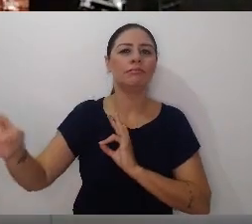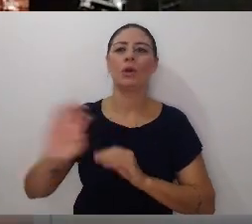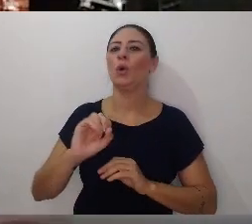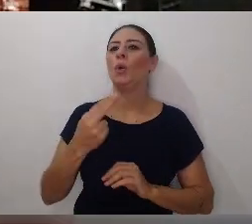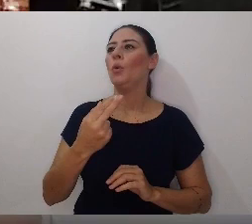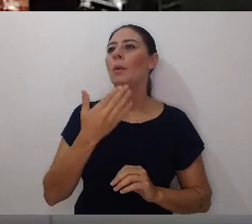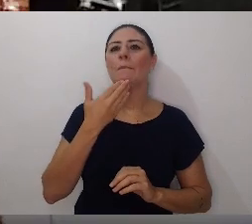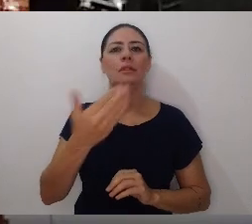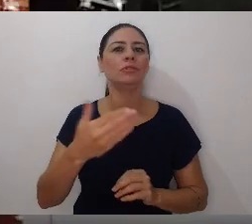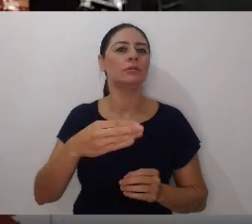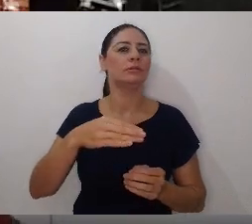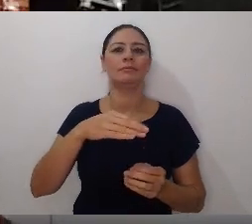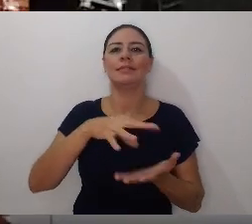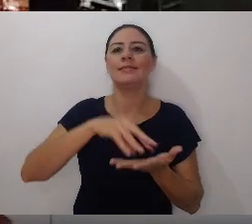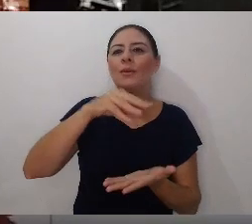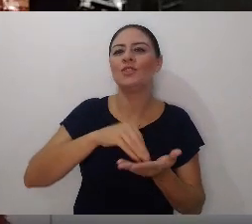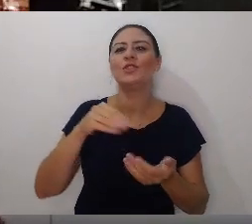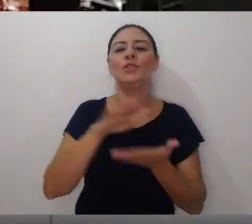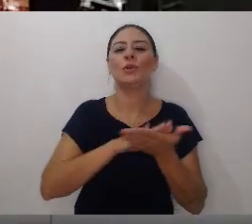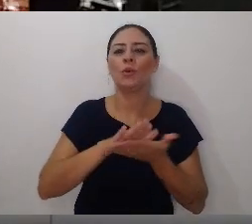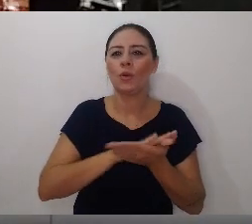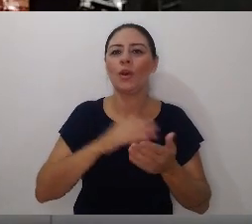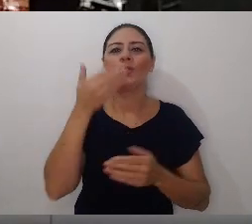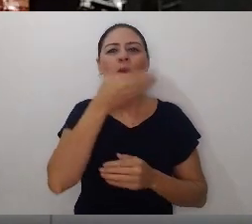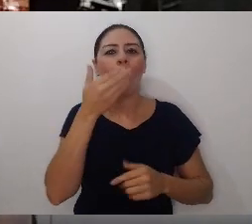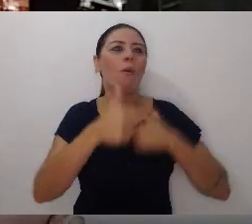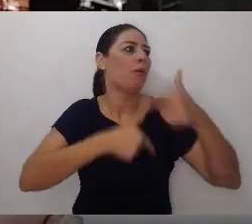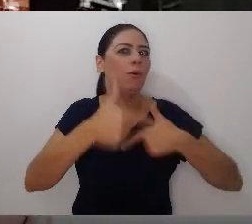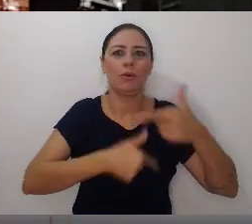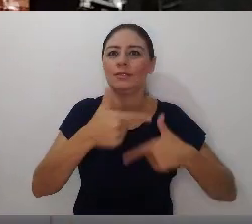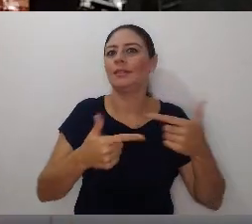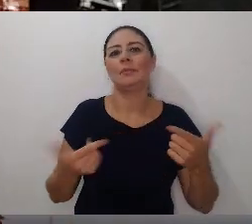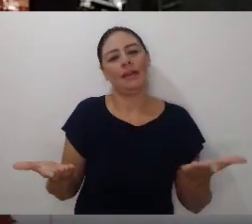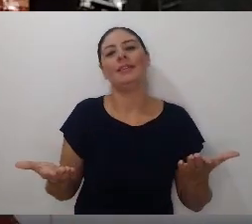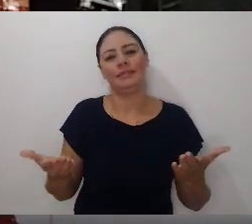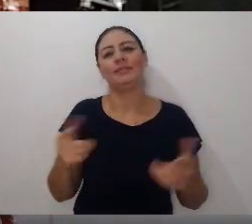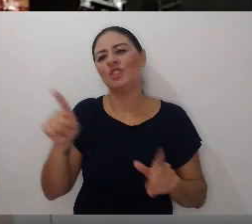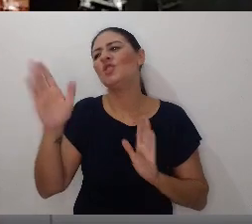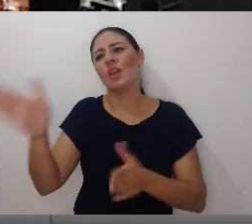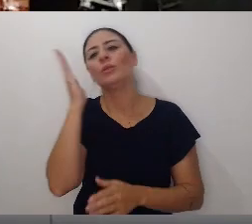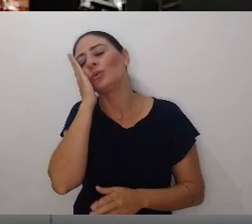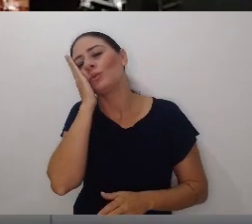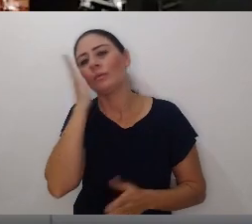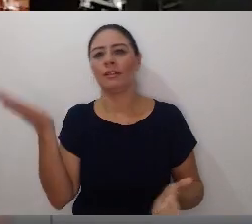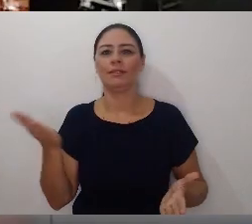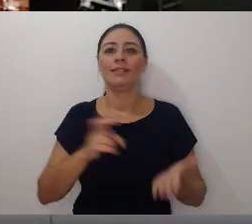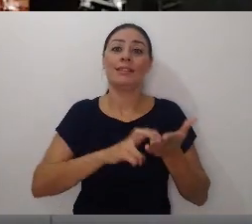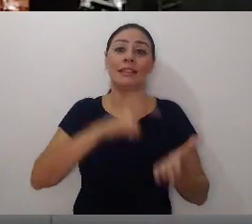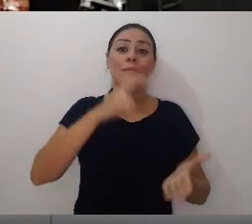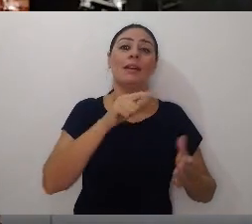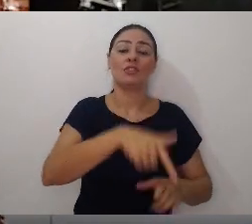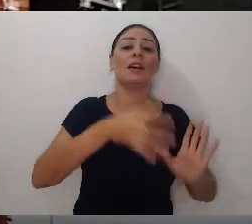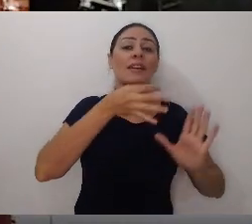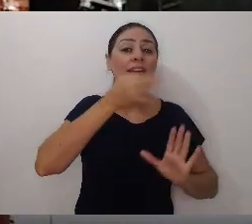home office no computador, ou fazendo uma encomenda de salgado, de doce, aquilo ali vai ser mais tranquilo, o filho já vai estar dormindo. De